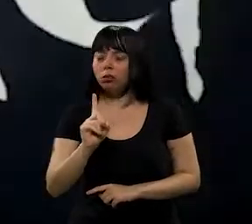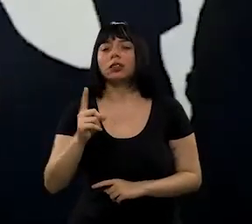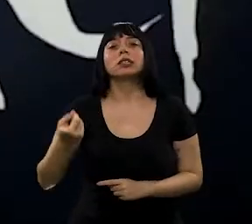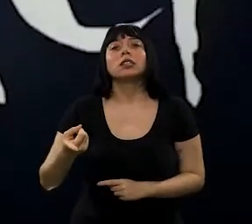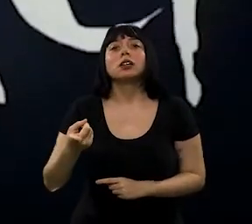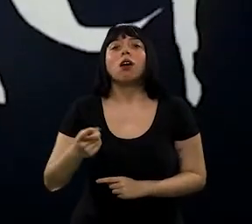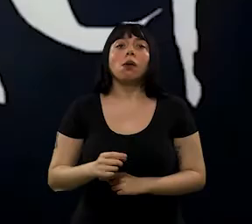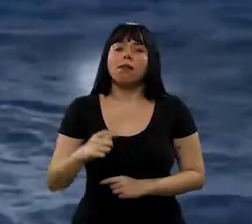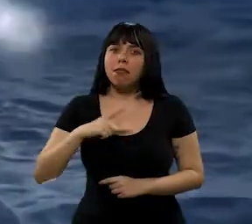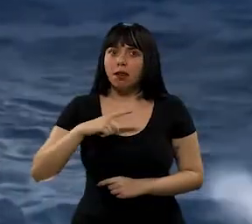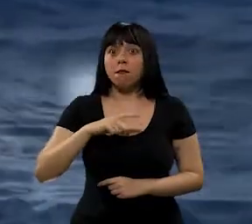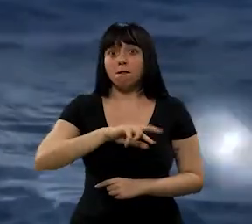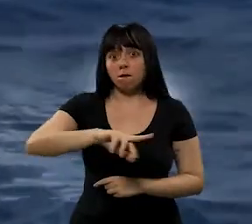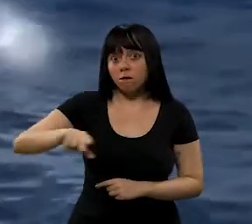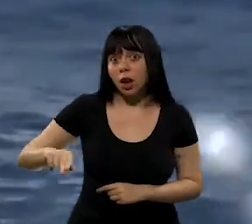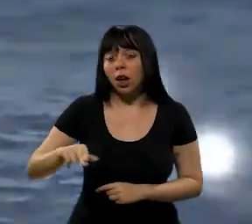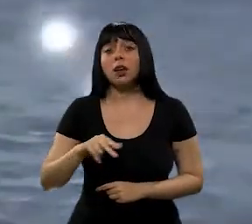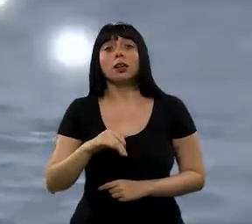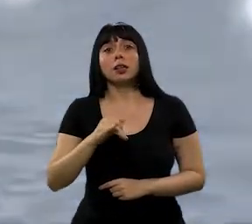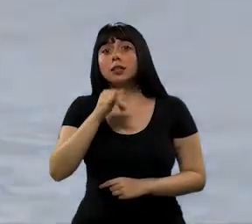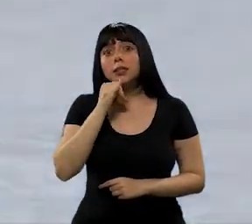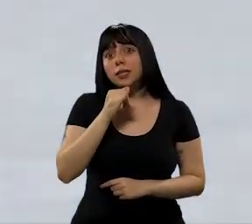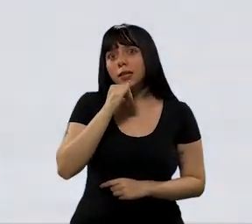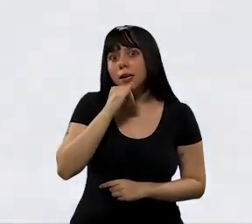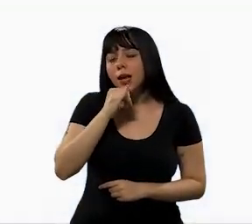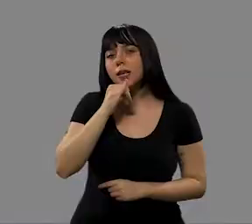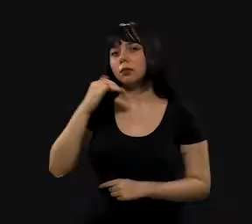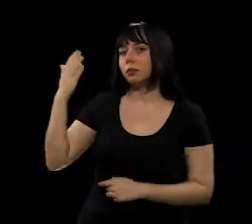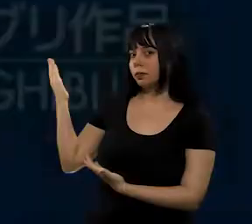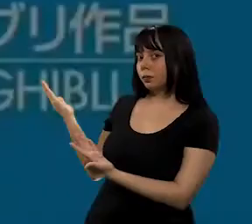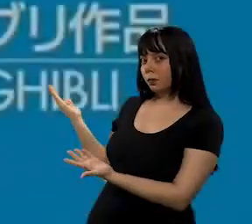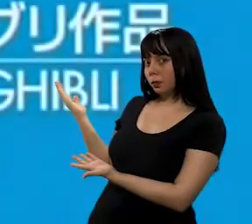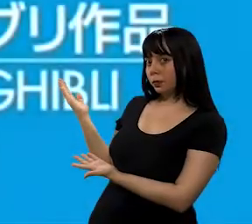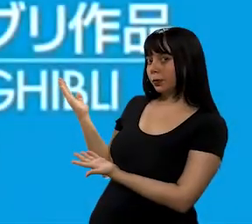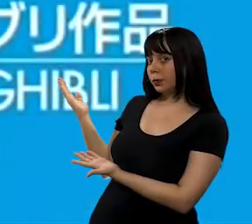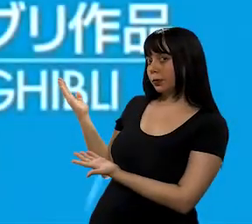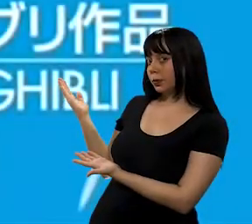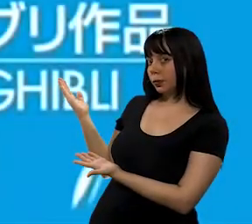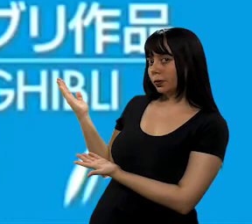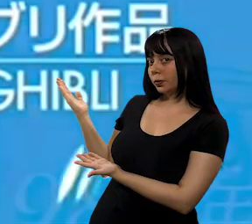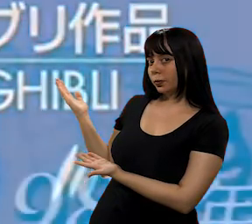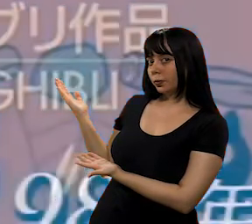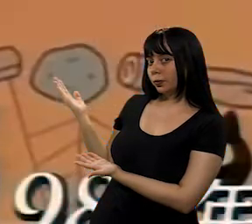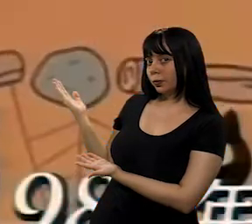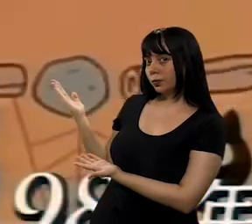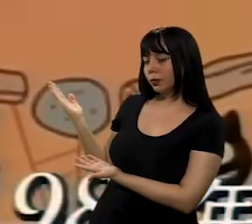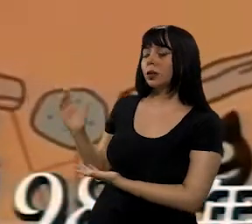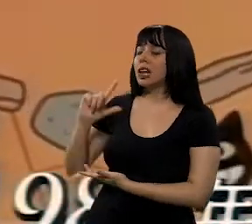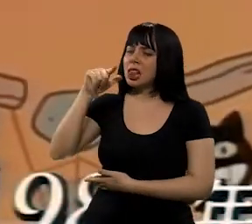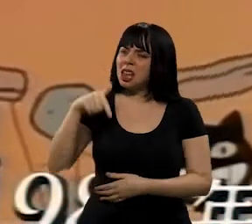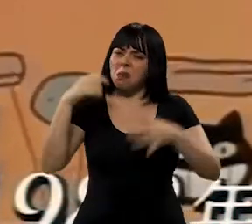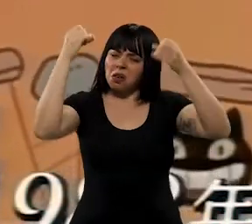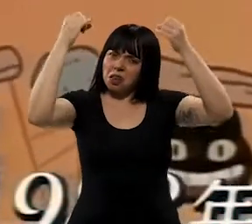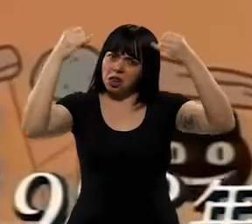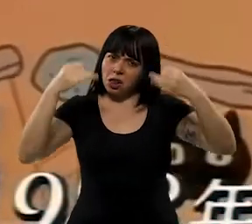fazer sucesso no mundo, uma vez que novos estúdios se aproveitam desse novo mercado. Dentre eles, os estúdios Ghibli, do qual falaremos